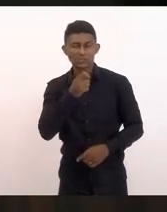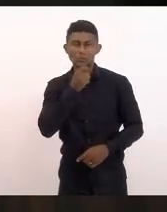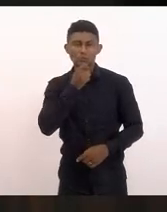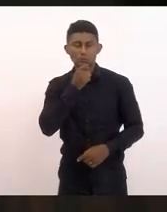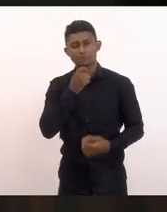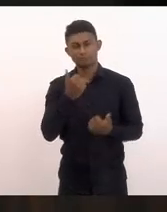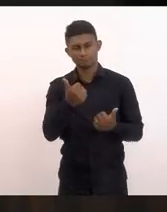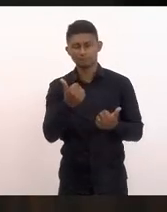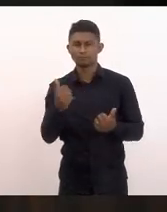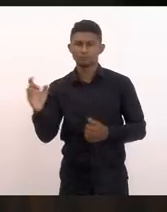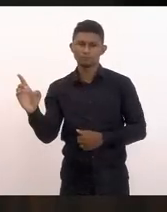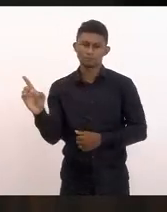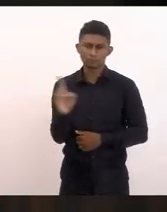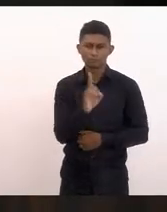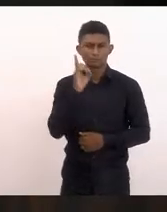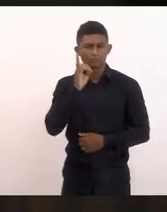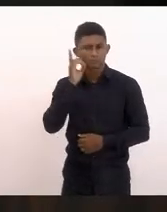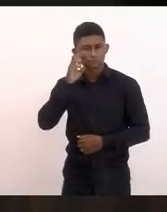deputado Márcio.